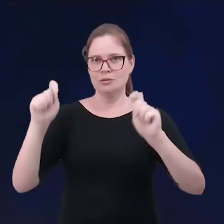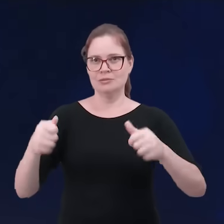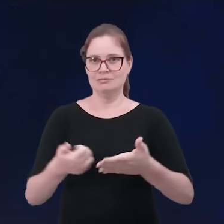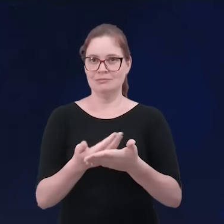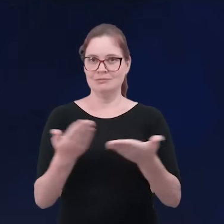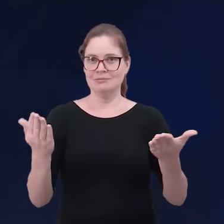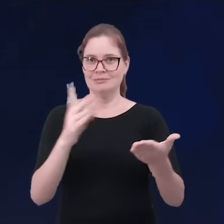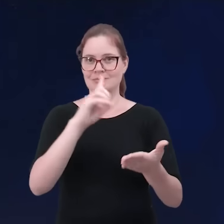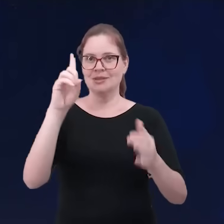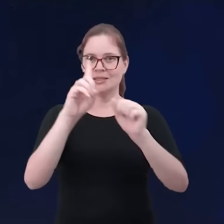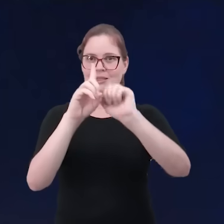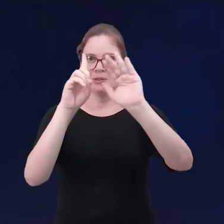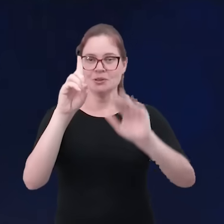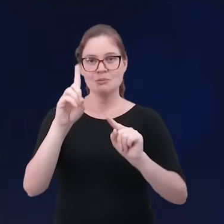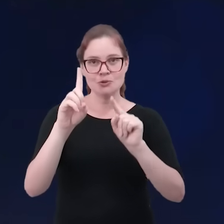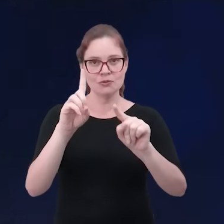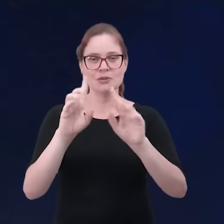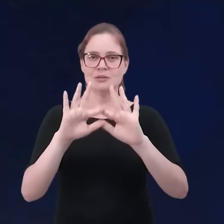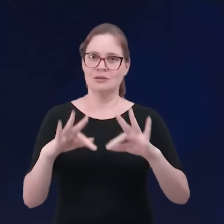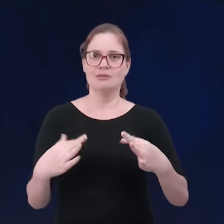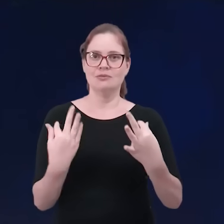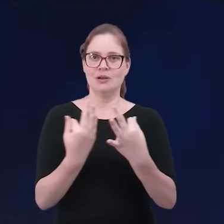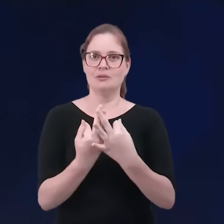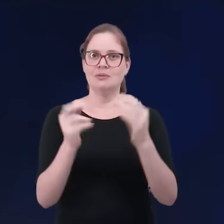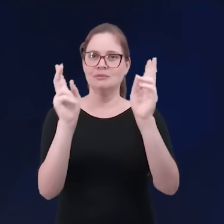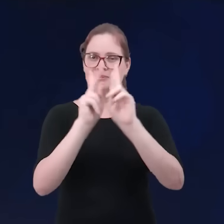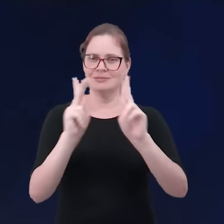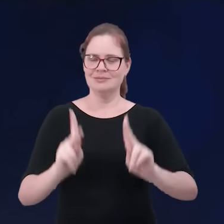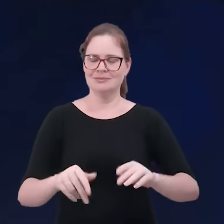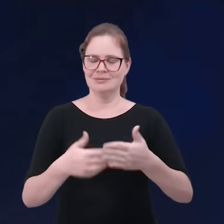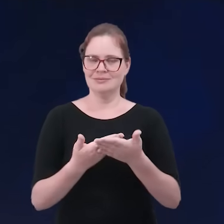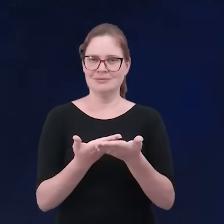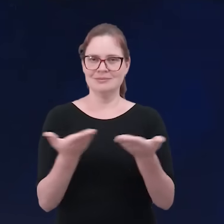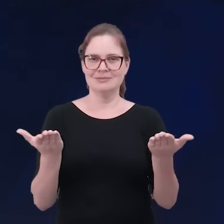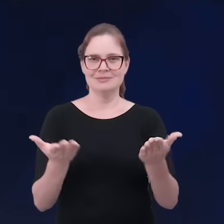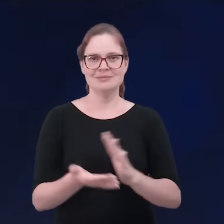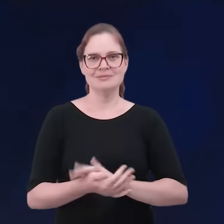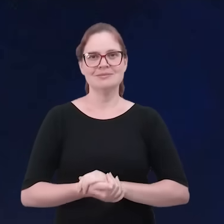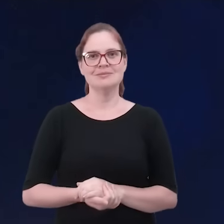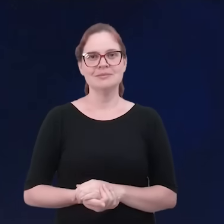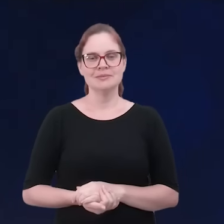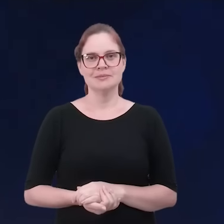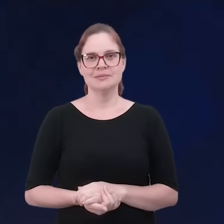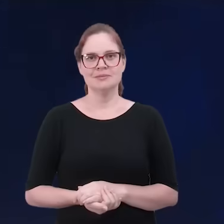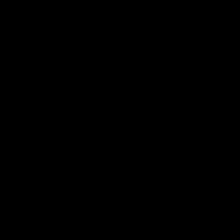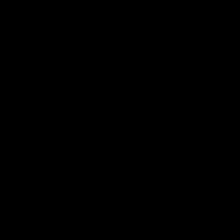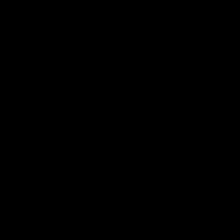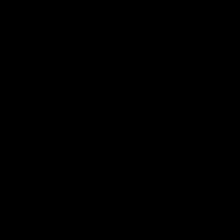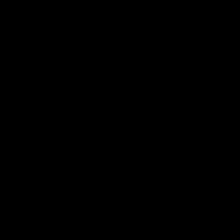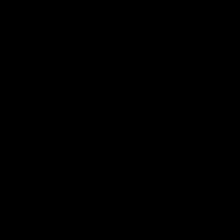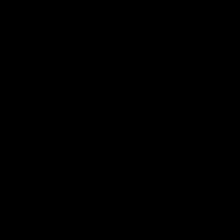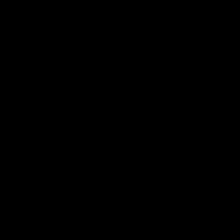Que Deus te abençoe, a você e sua família. Desejamos a todos a paz do Senhor Jesus.